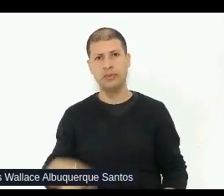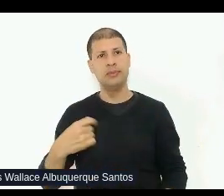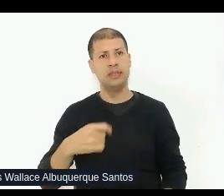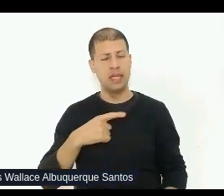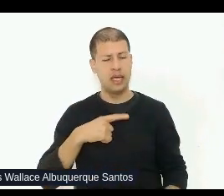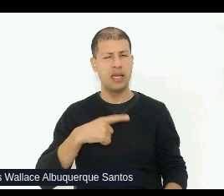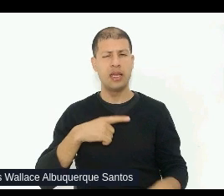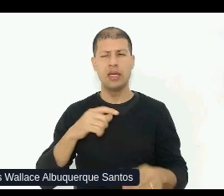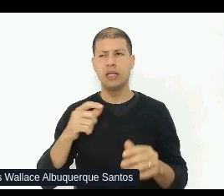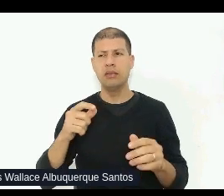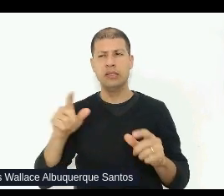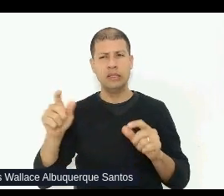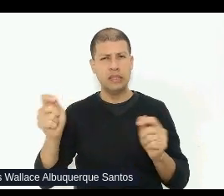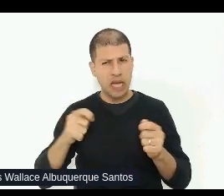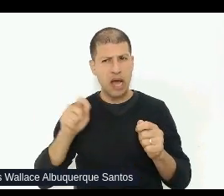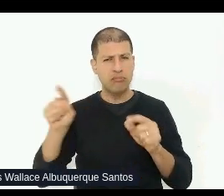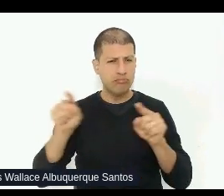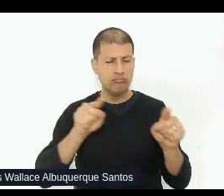para fazer.